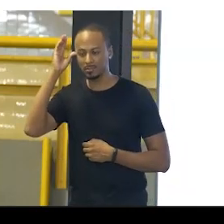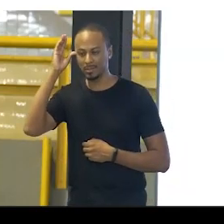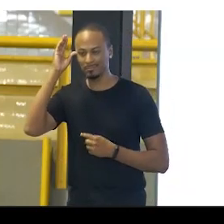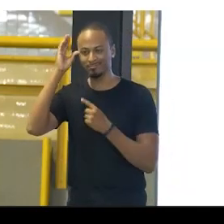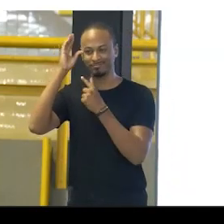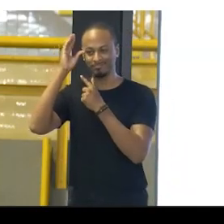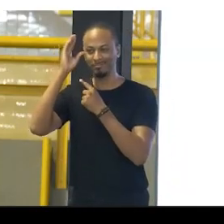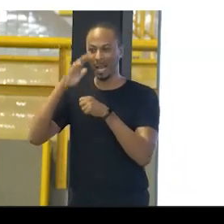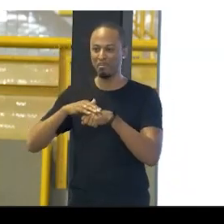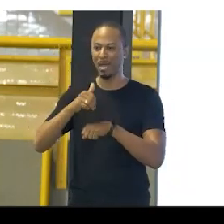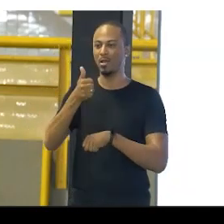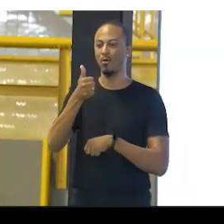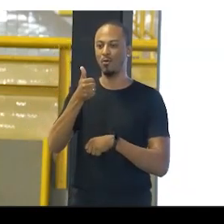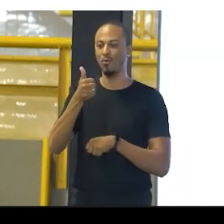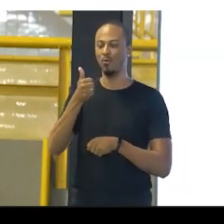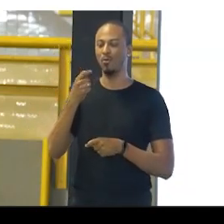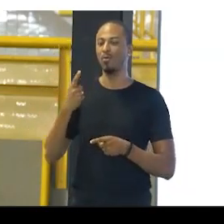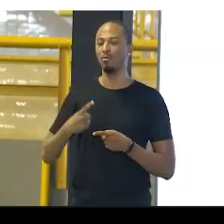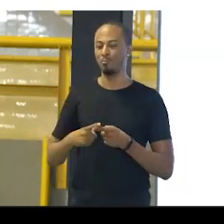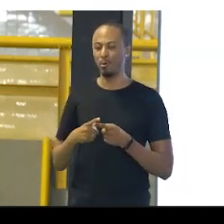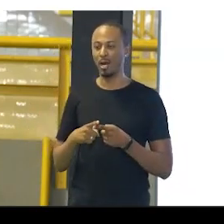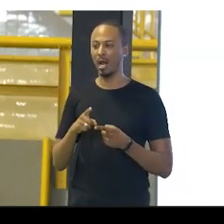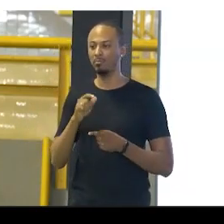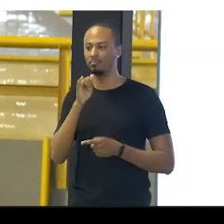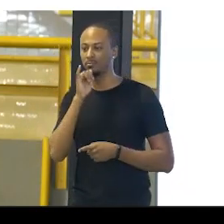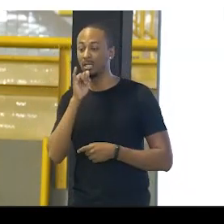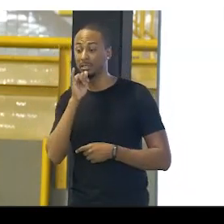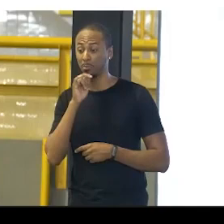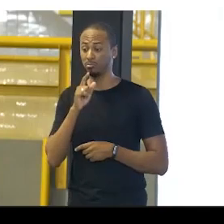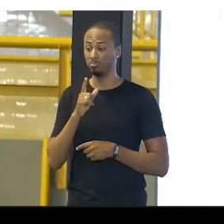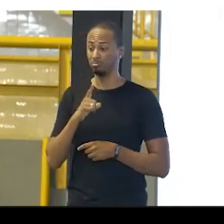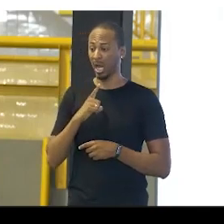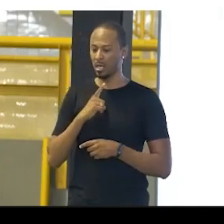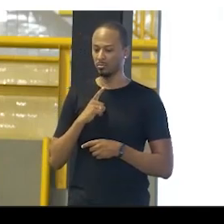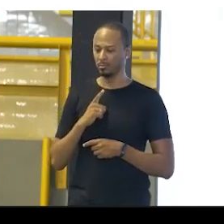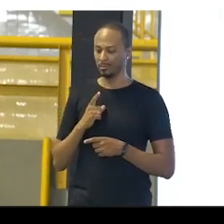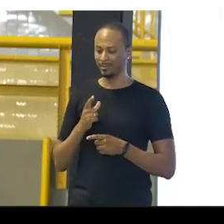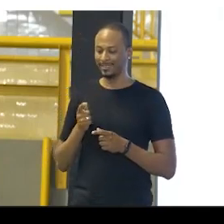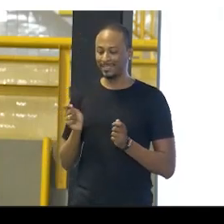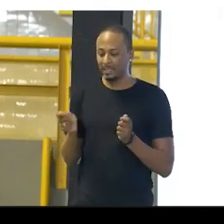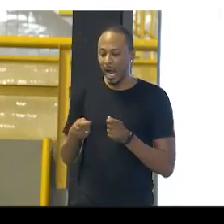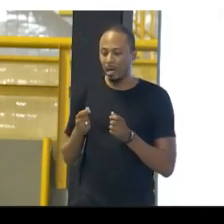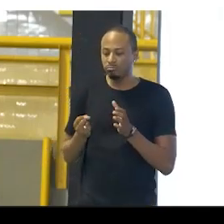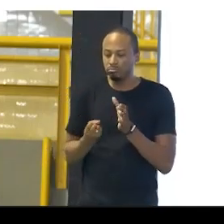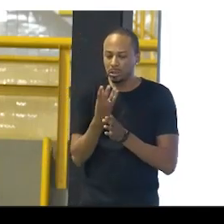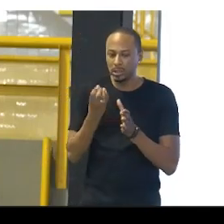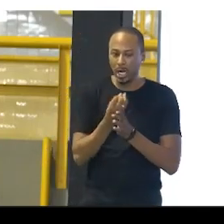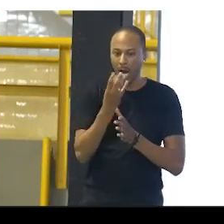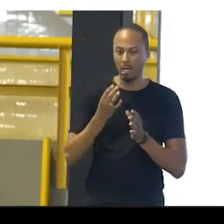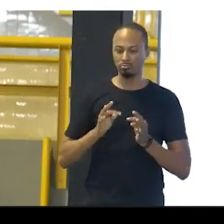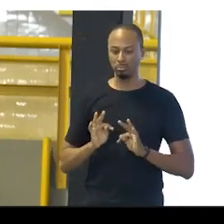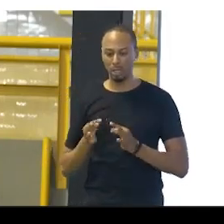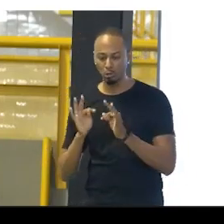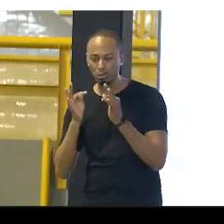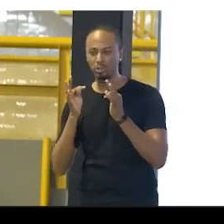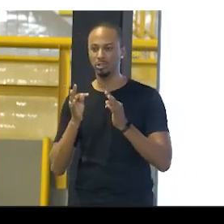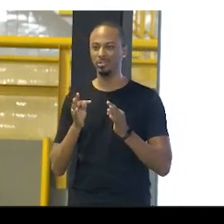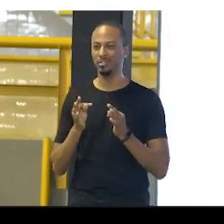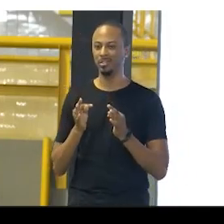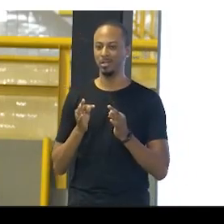de uma plataforma, você precisa de uma sonda, você precisa de uma tecnologia, ou é norte-americana, ou é europeia, ou é